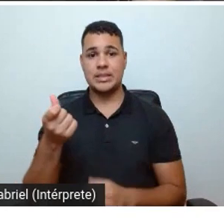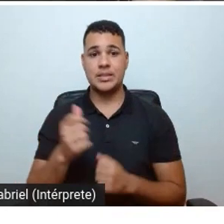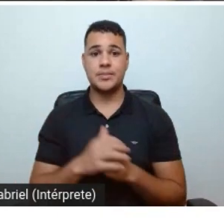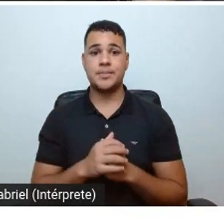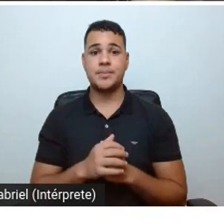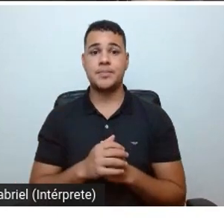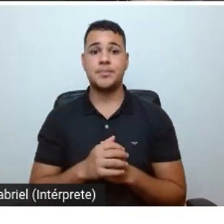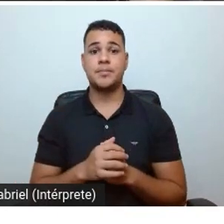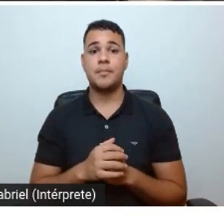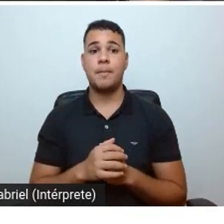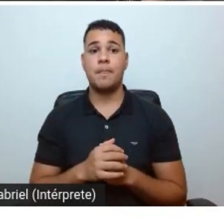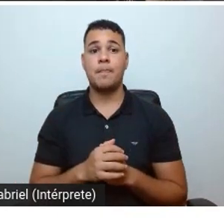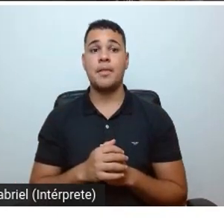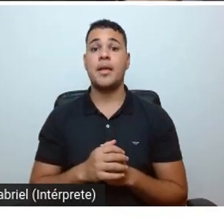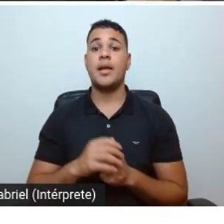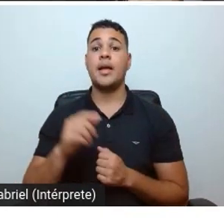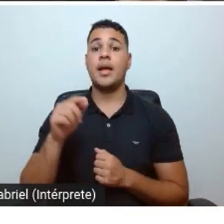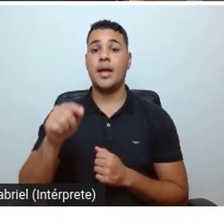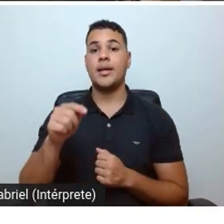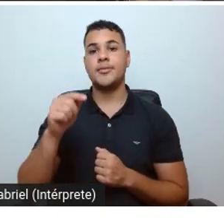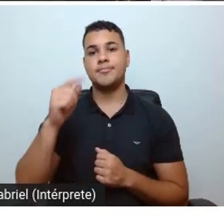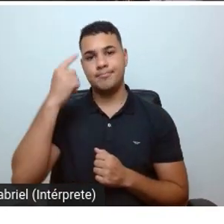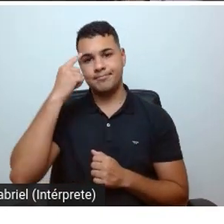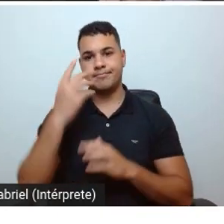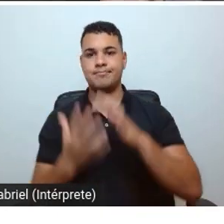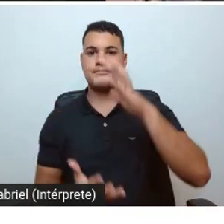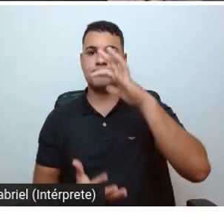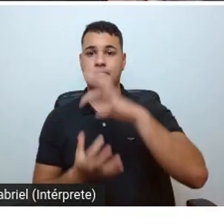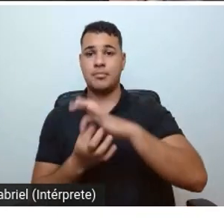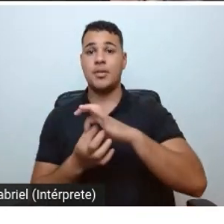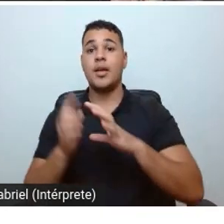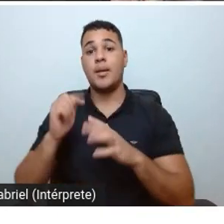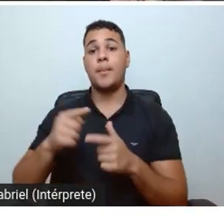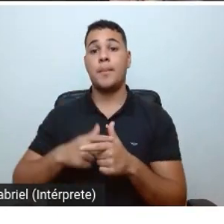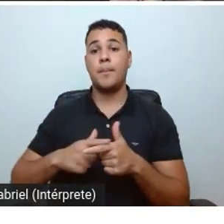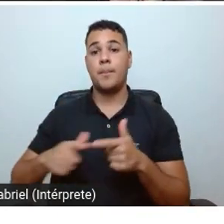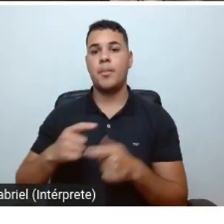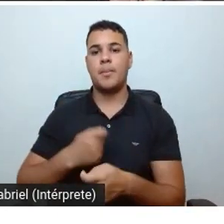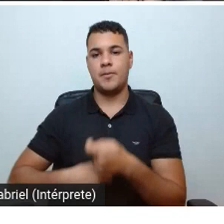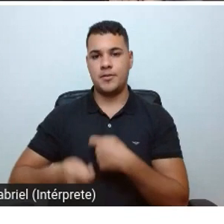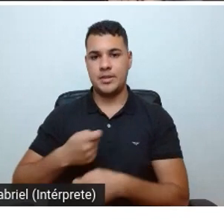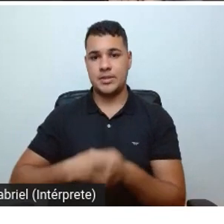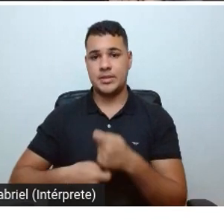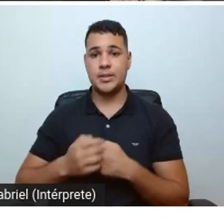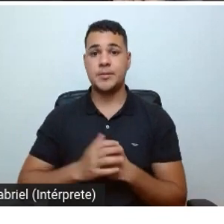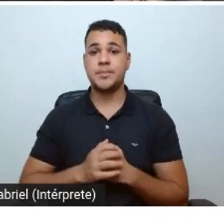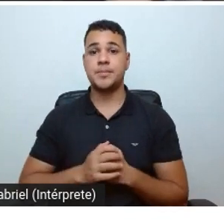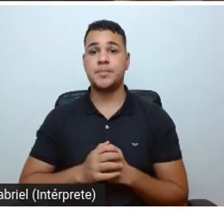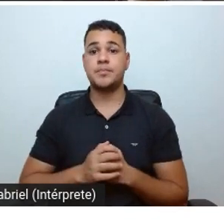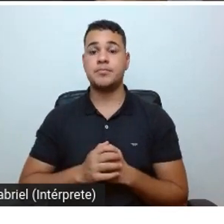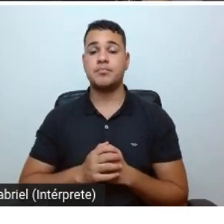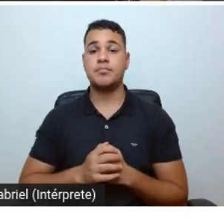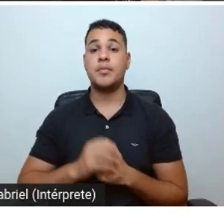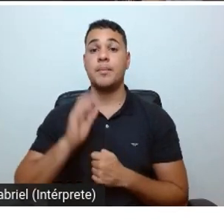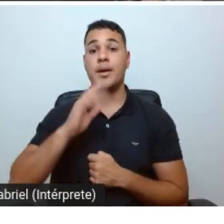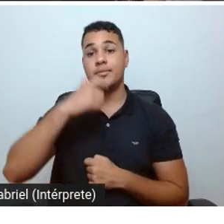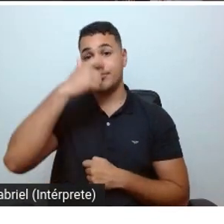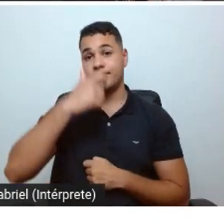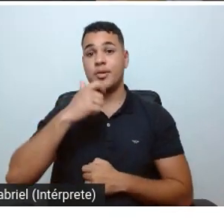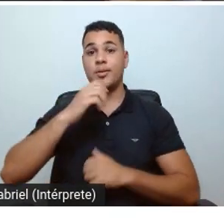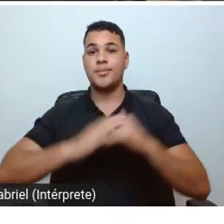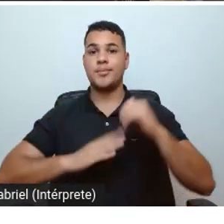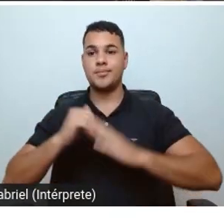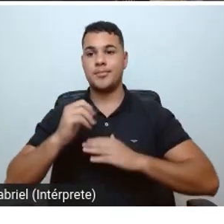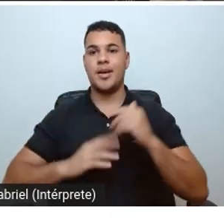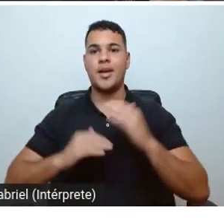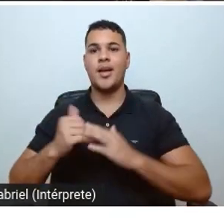artificial classificou como problema financeiro e o curador, ele